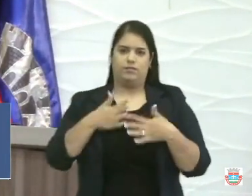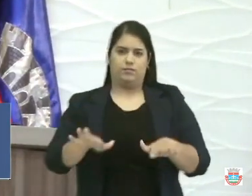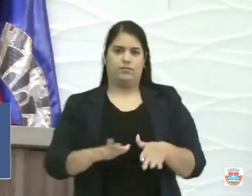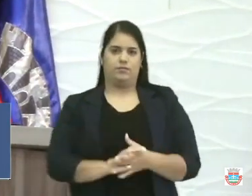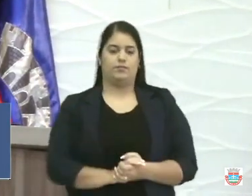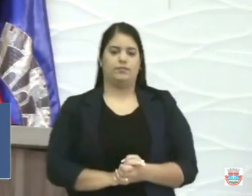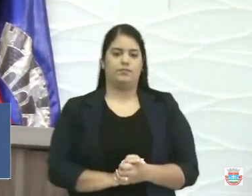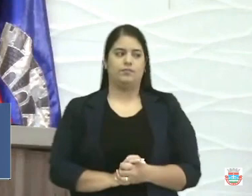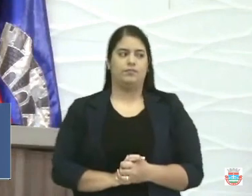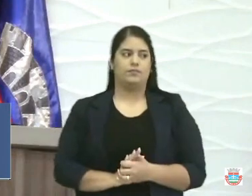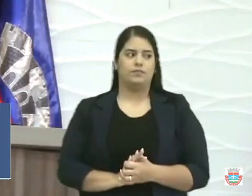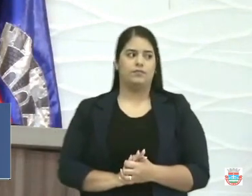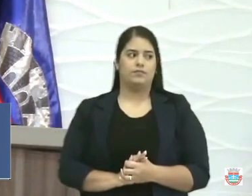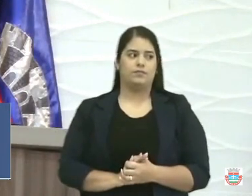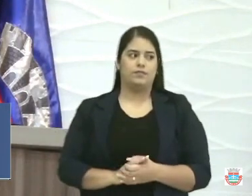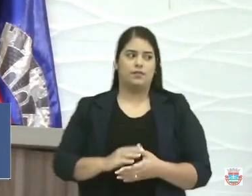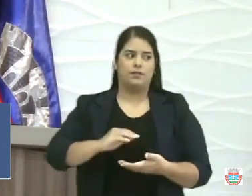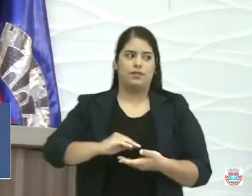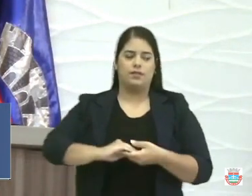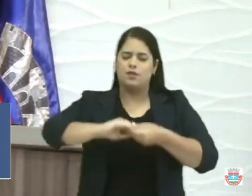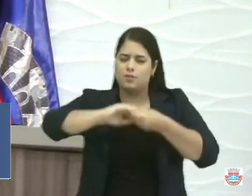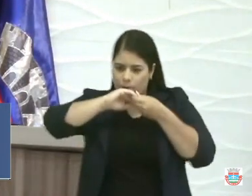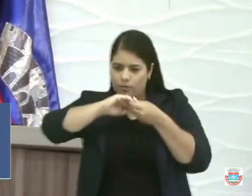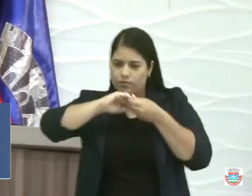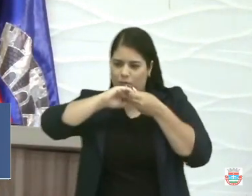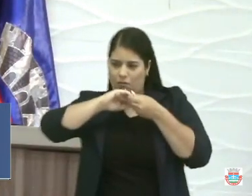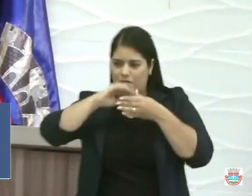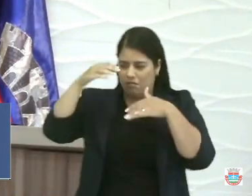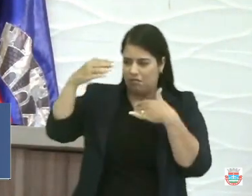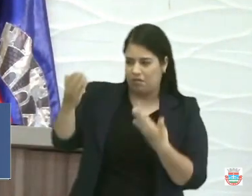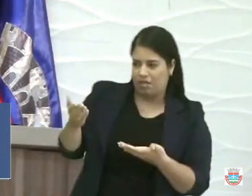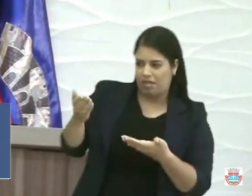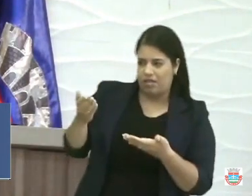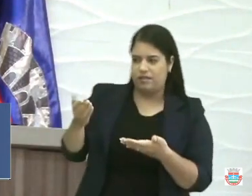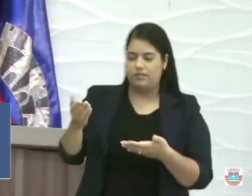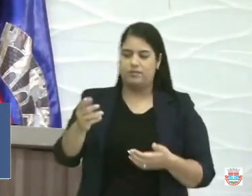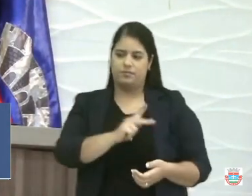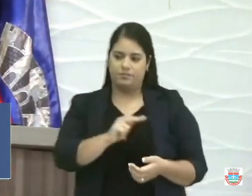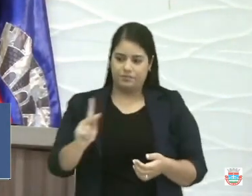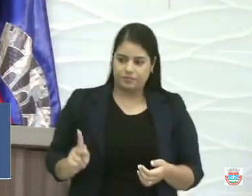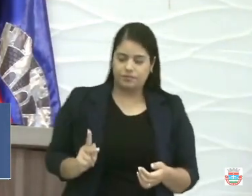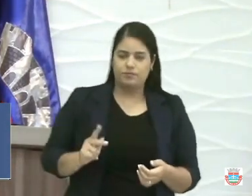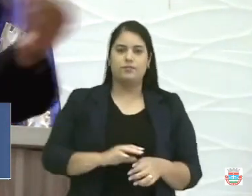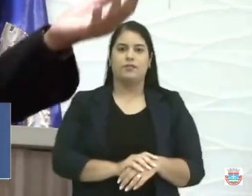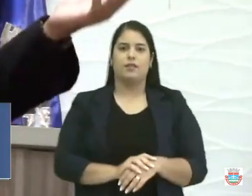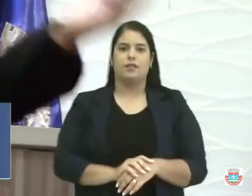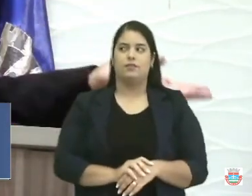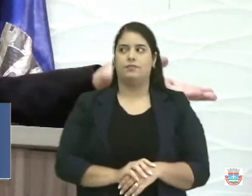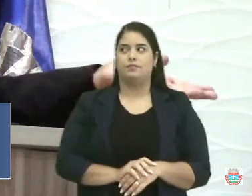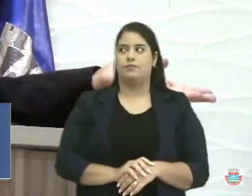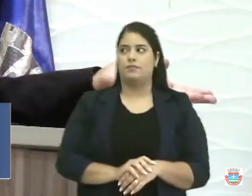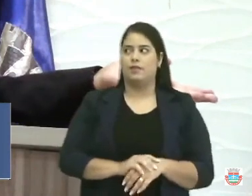a ele, que eu arrumei um pai que eu não tinha. Vossa Excelência botou numa ética, só porque eu fiz assim, ó.